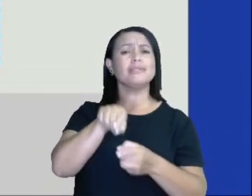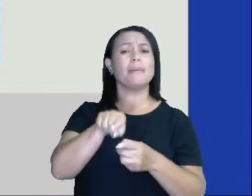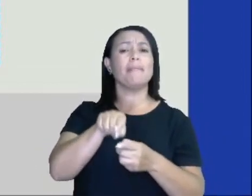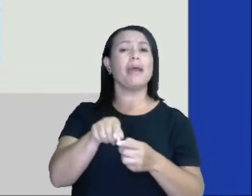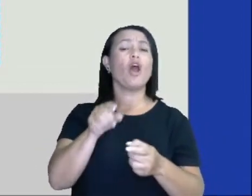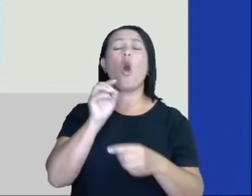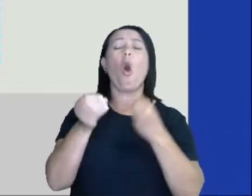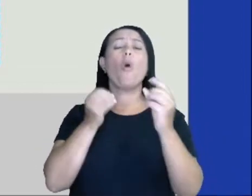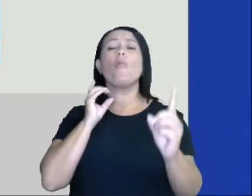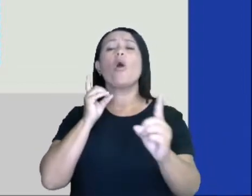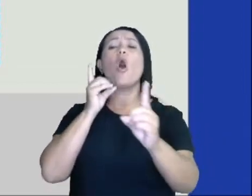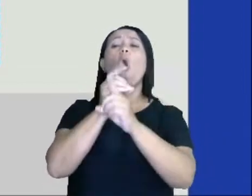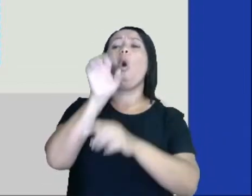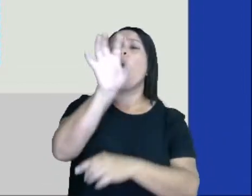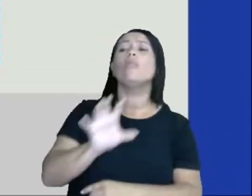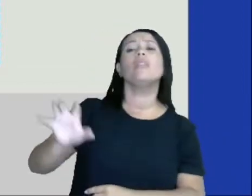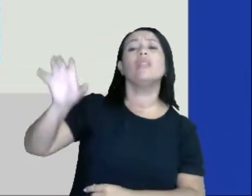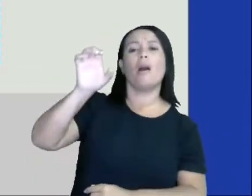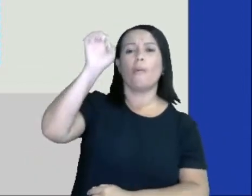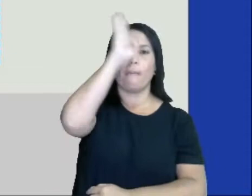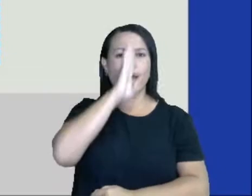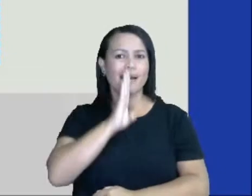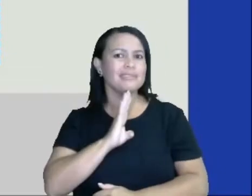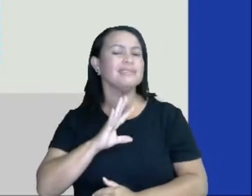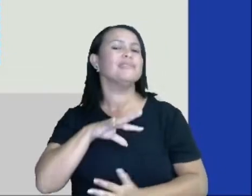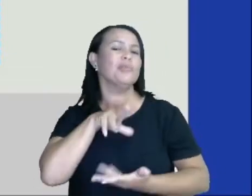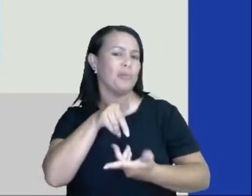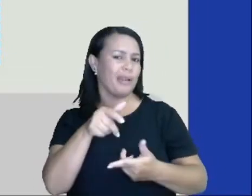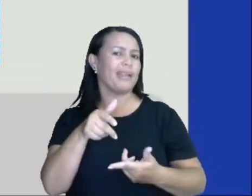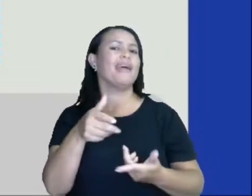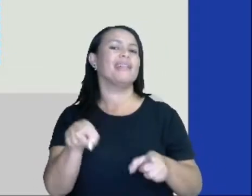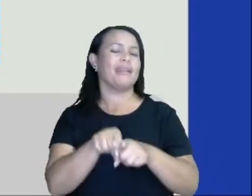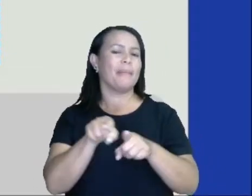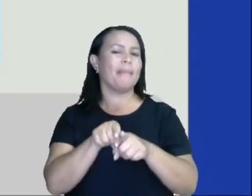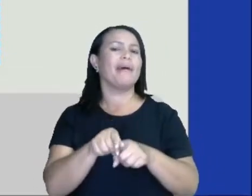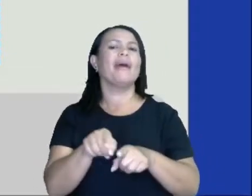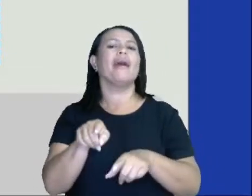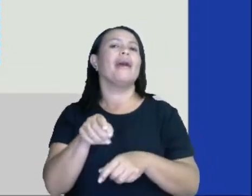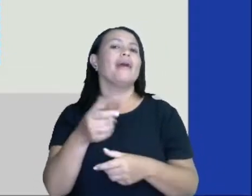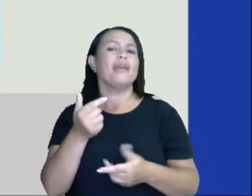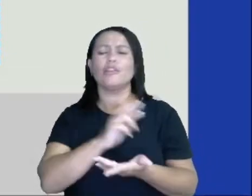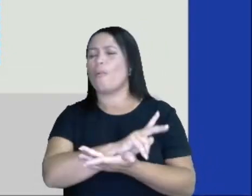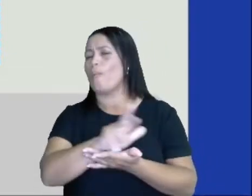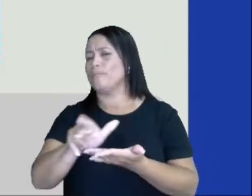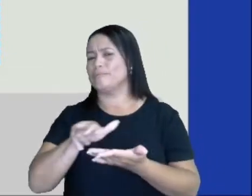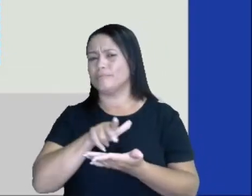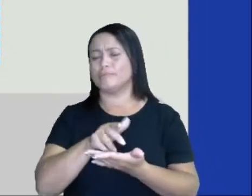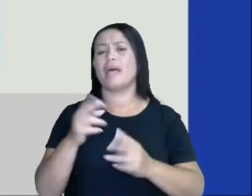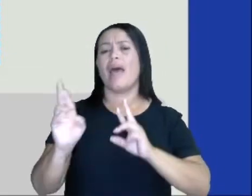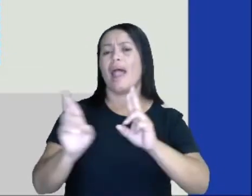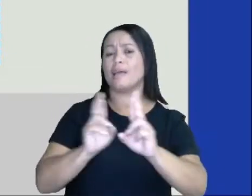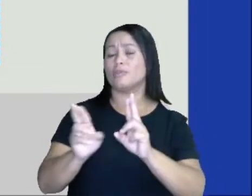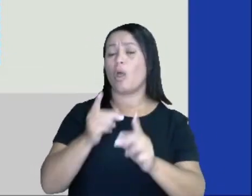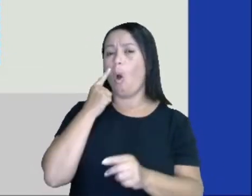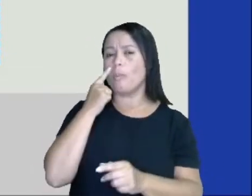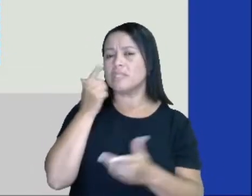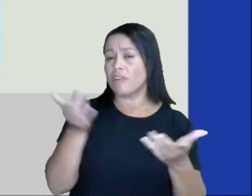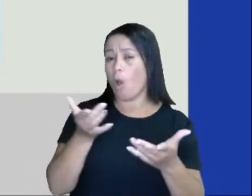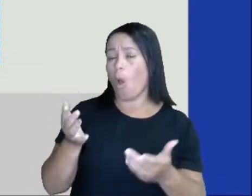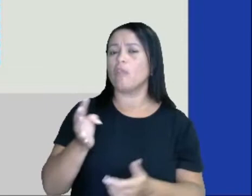como localizar o Brasil no nosso planeta Terra, entre outras questões relacionadas a isso. Agora,